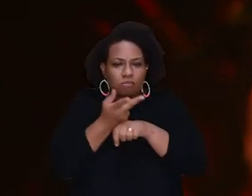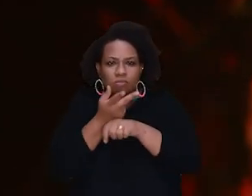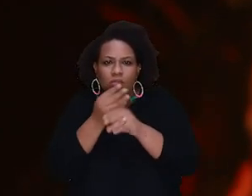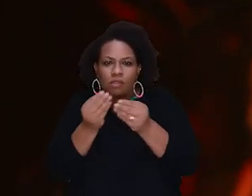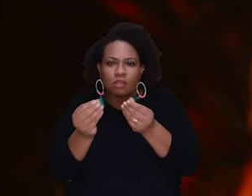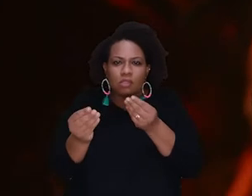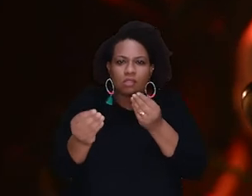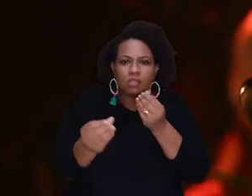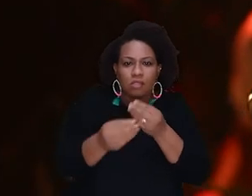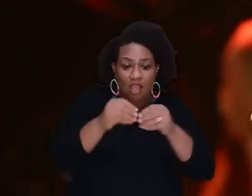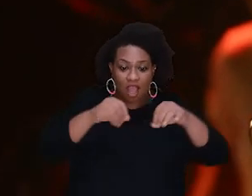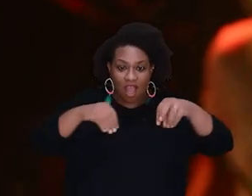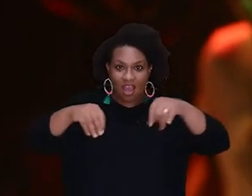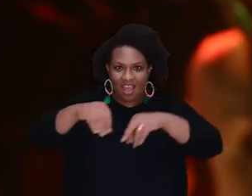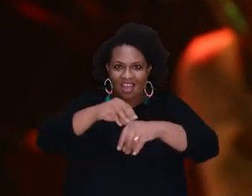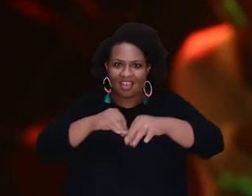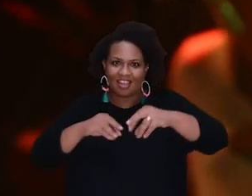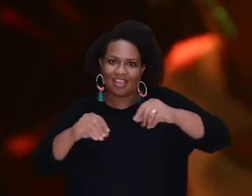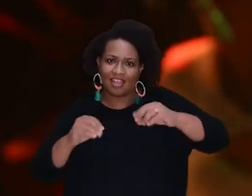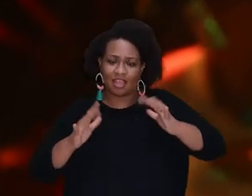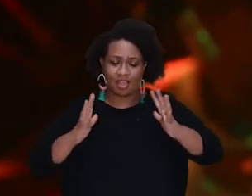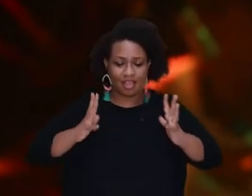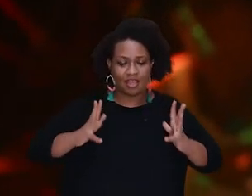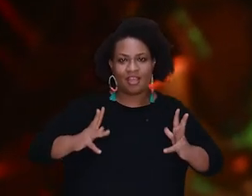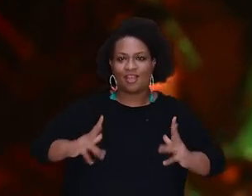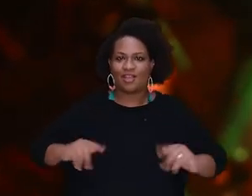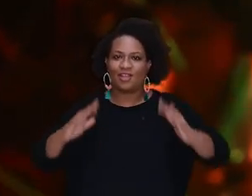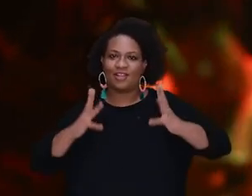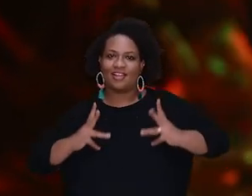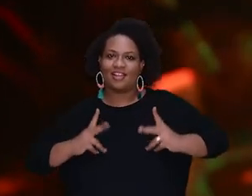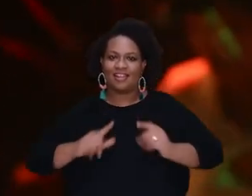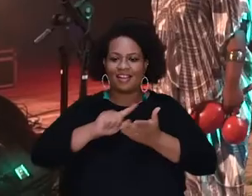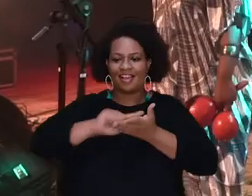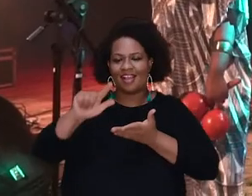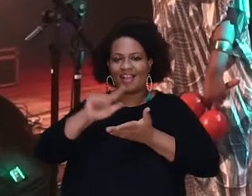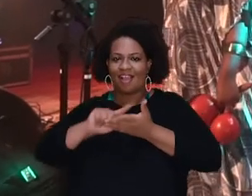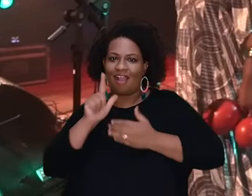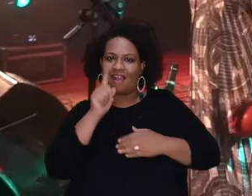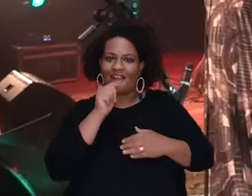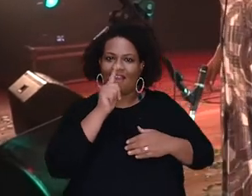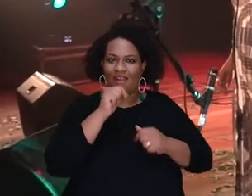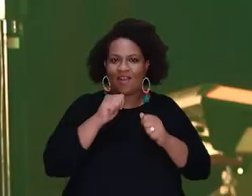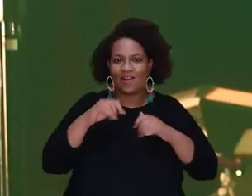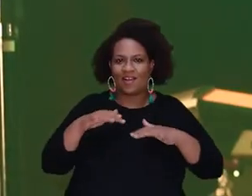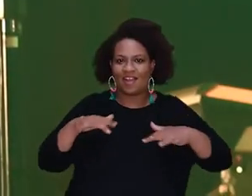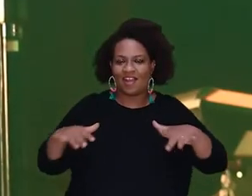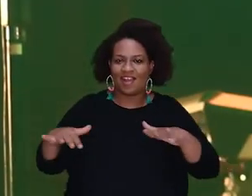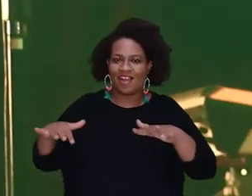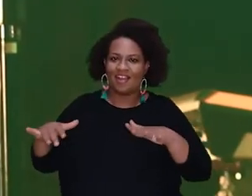lumusgo, se enche de areia e fico limpeza embaixo da água.